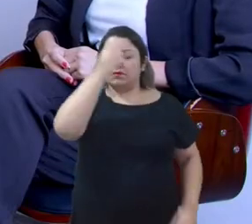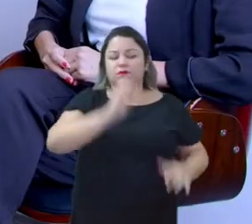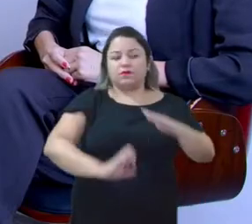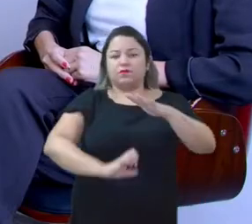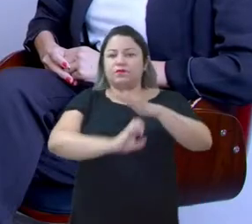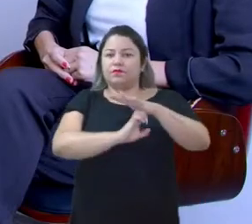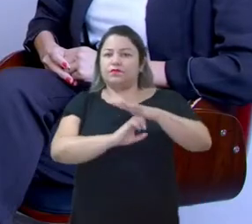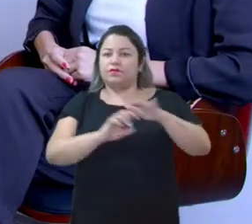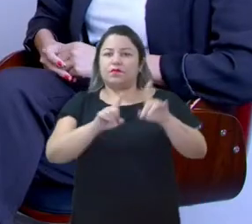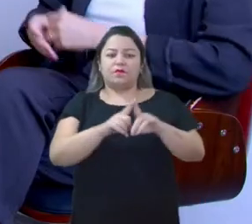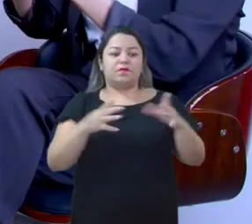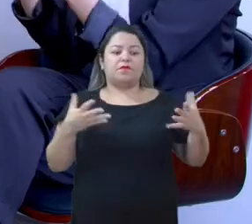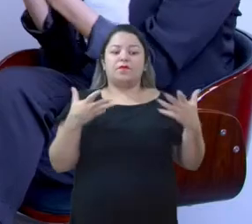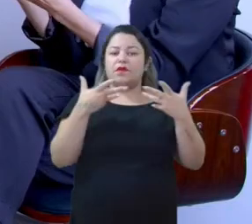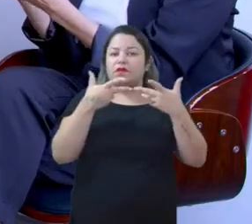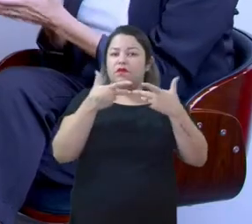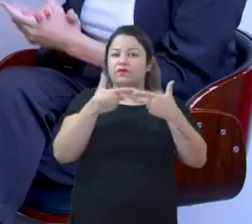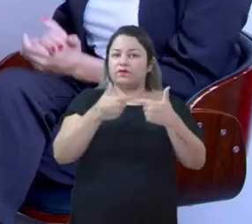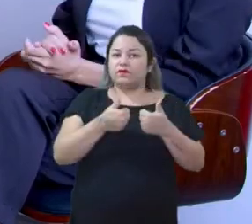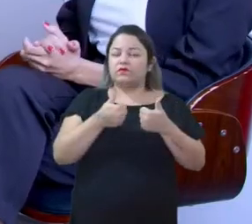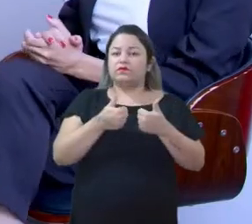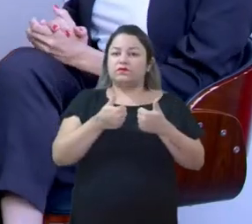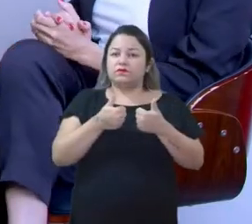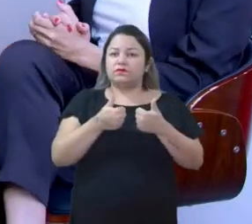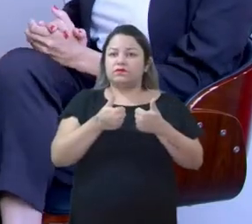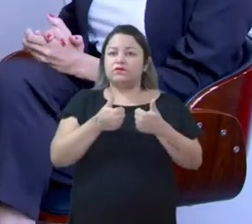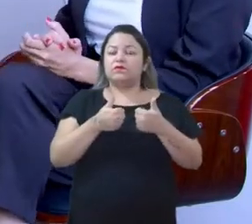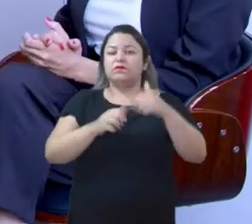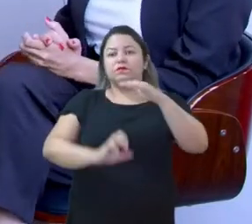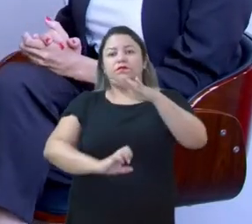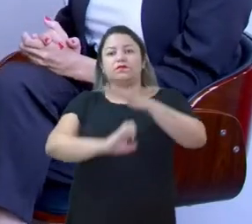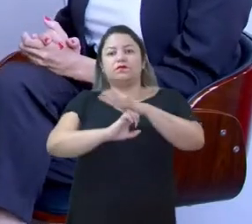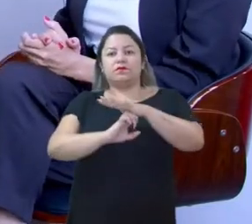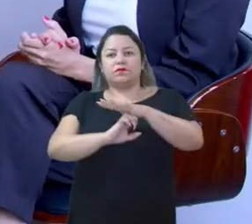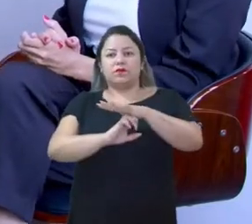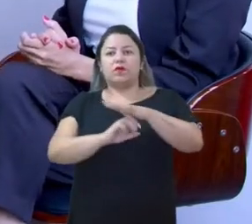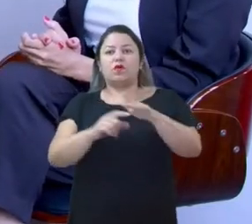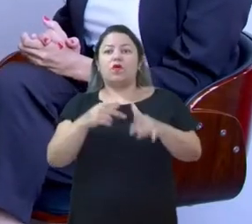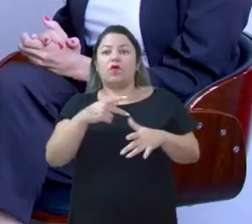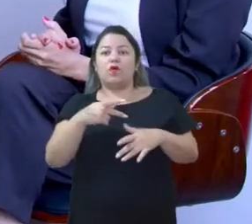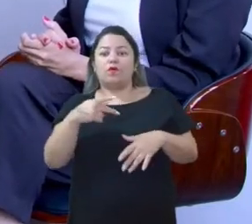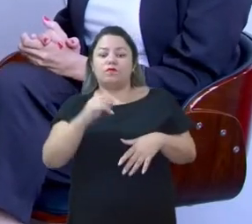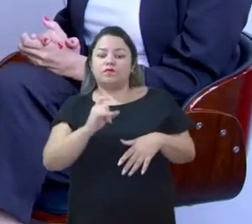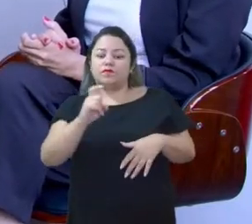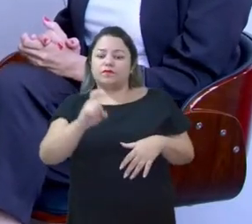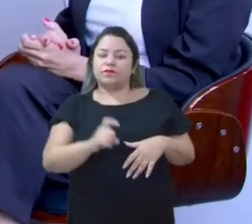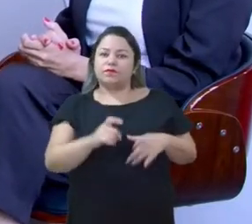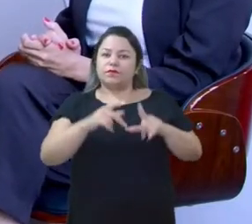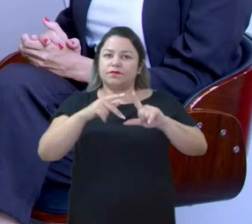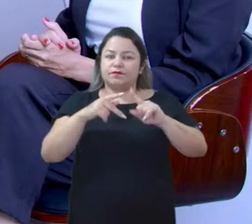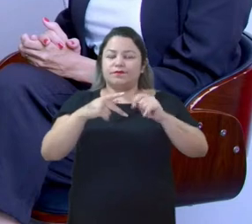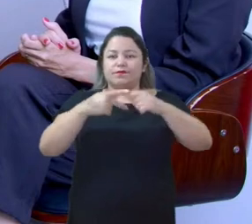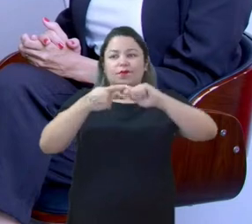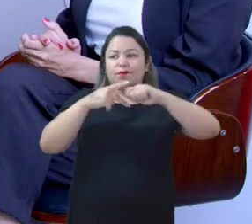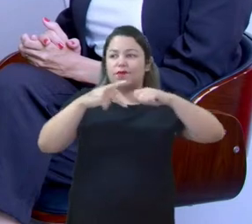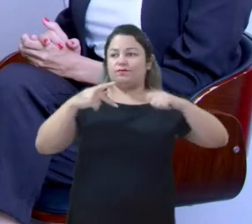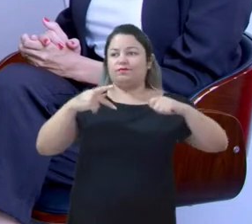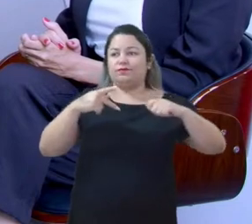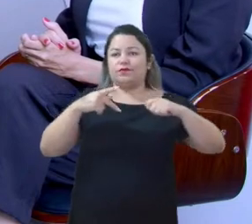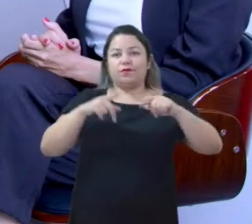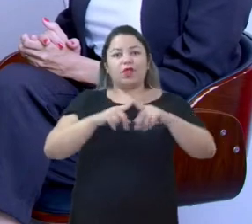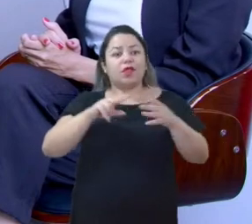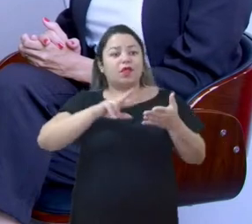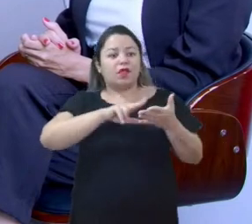é extraordinário. Esta empresa construiu o Pix, o pagamento simultâneo, muito à frente de